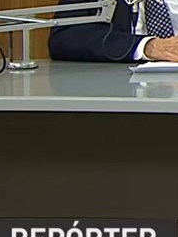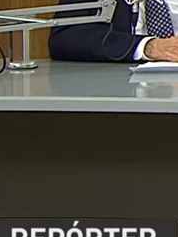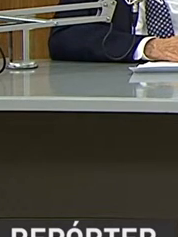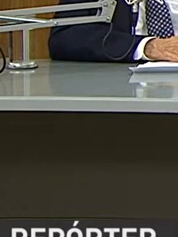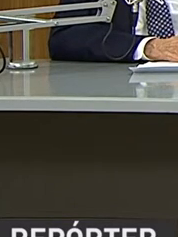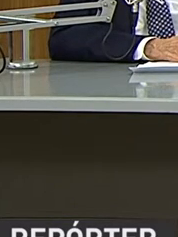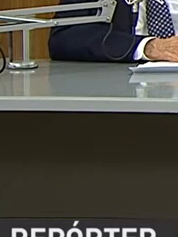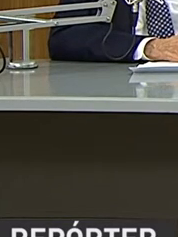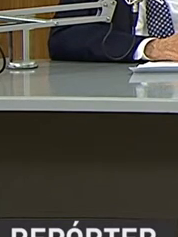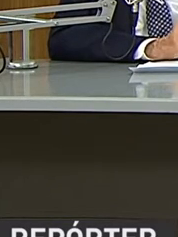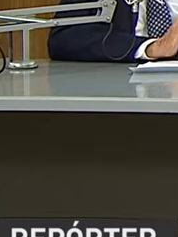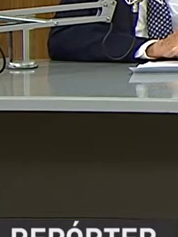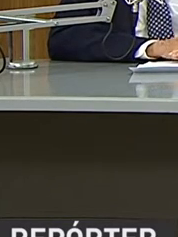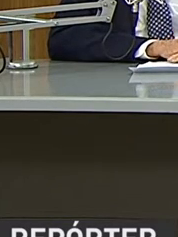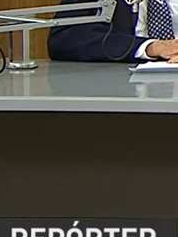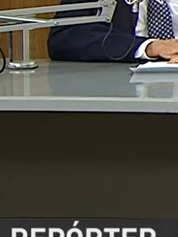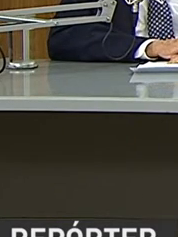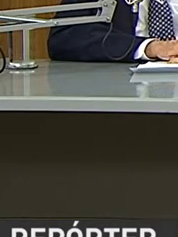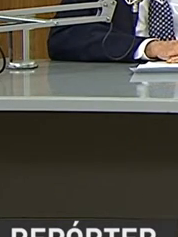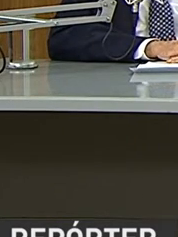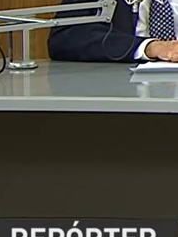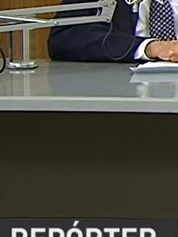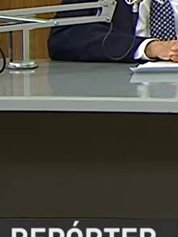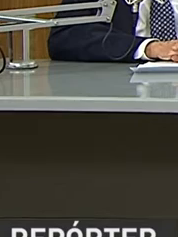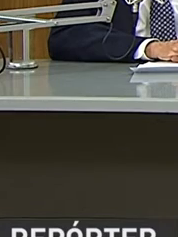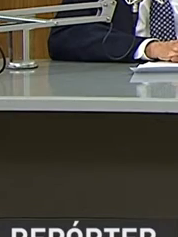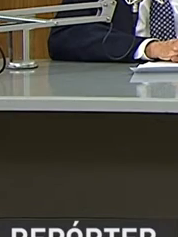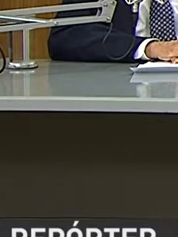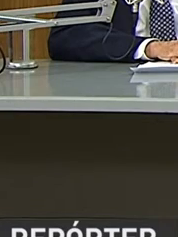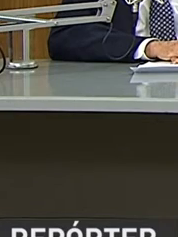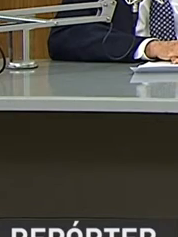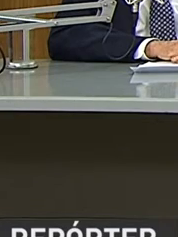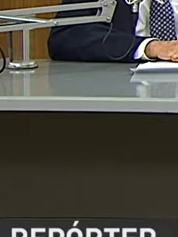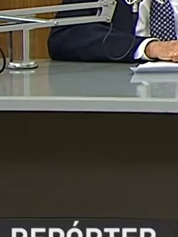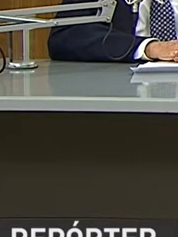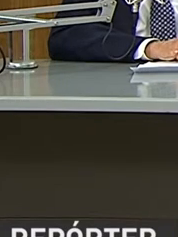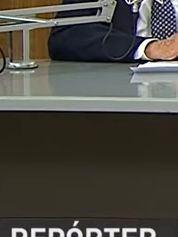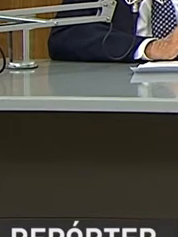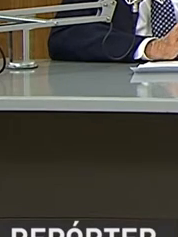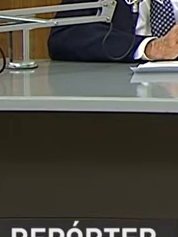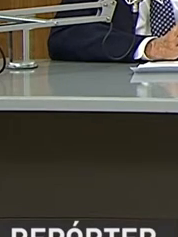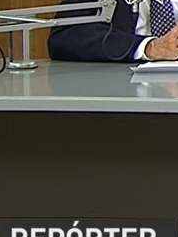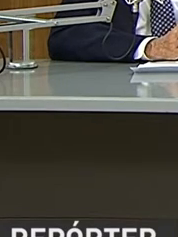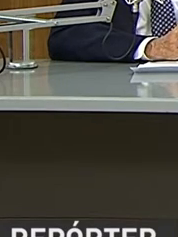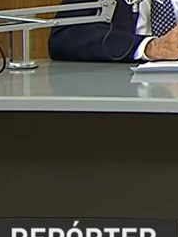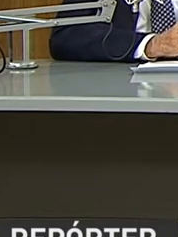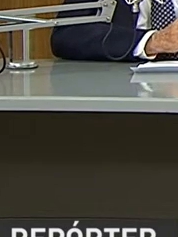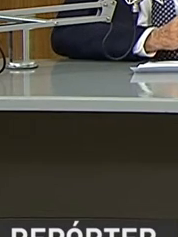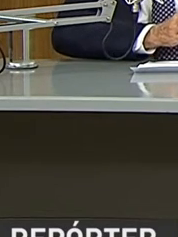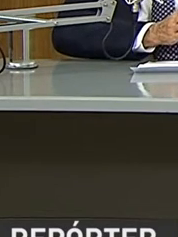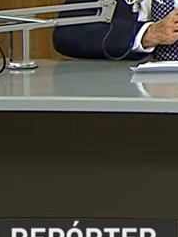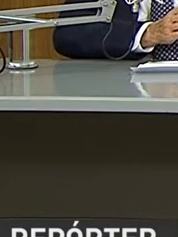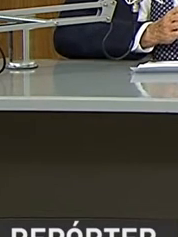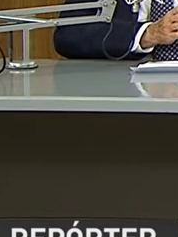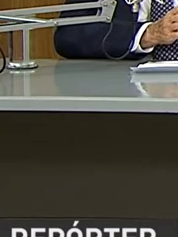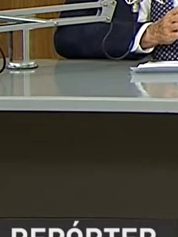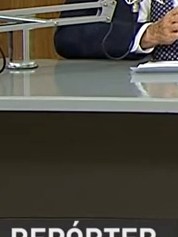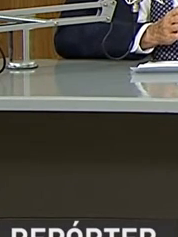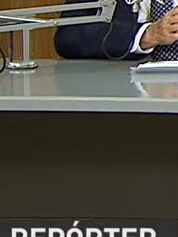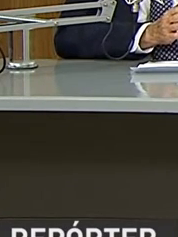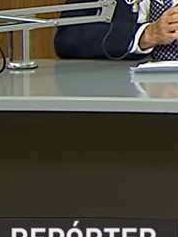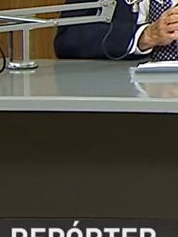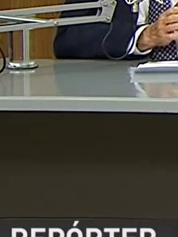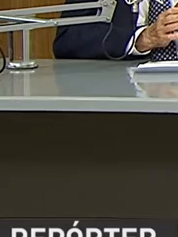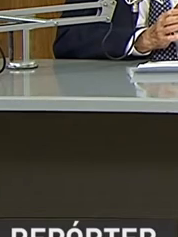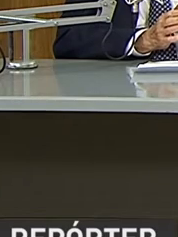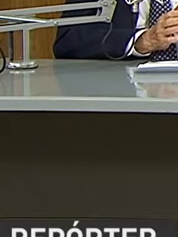sustentar um ritmo de crescimento de despesas da maneira como estava acontecendo então isso fez com que os